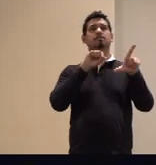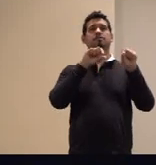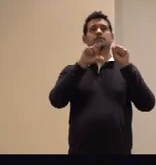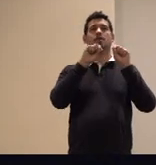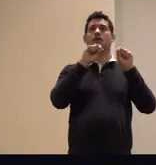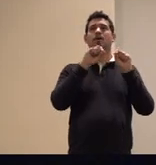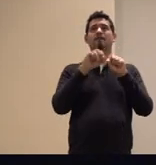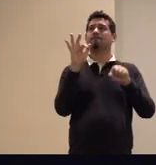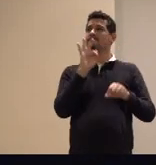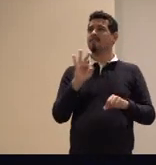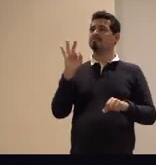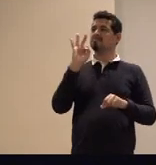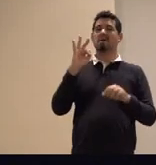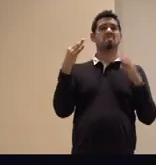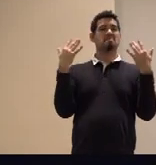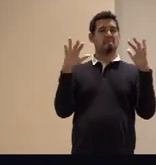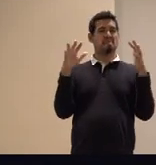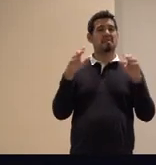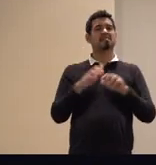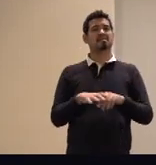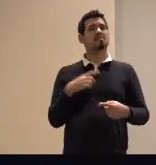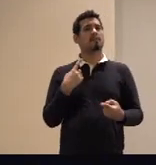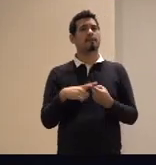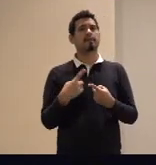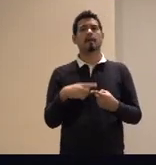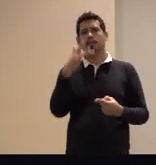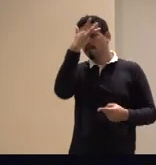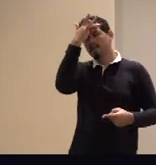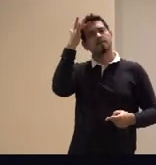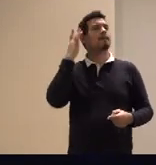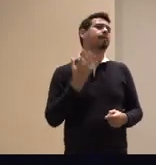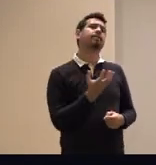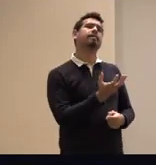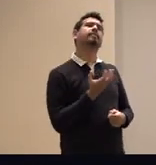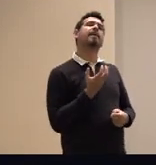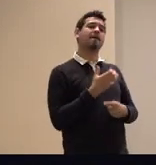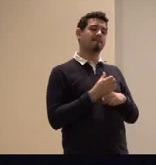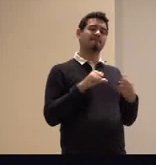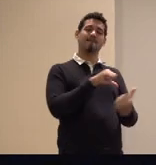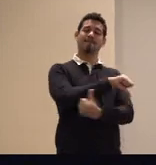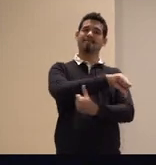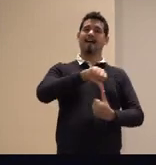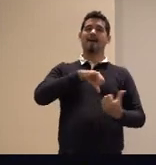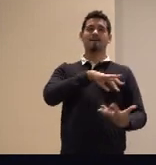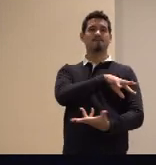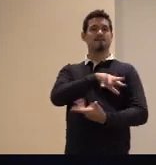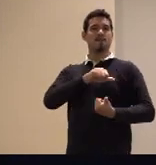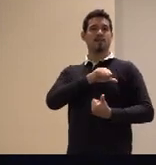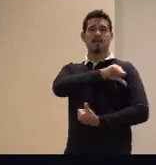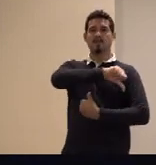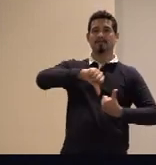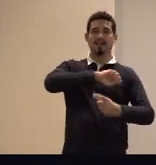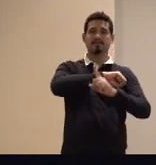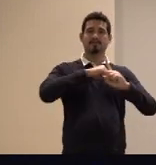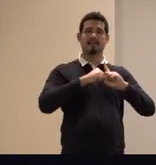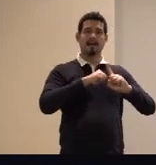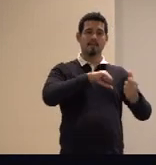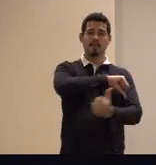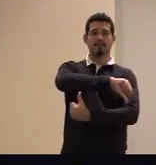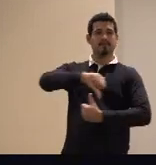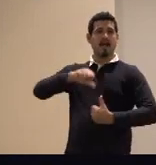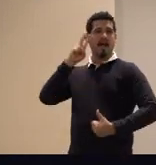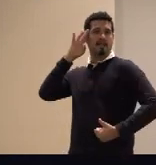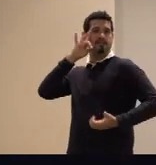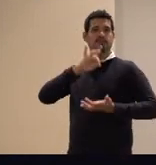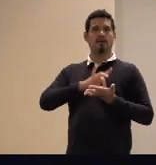admiração, meu respeito, porque é alguém que já quer, por si, mudar o mundo, mudar a sua sociedade, mudar a sua história. Eu